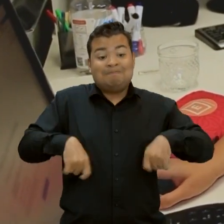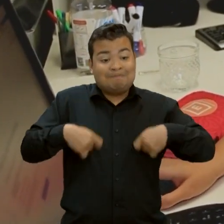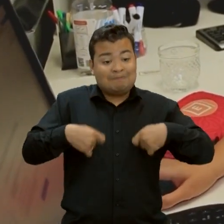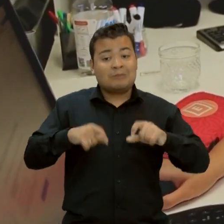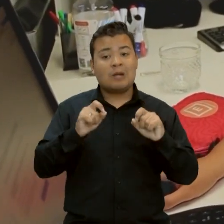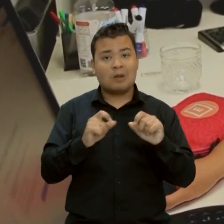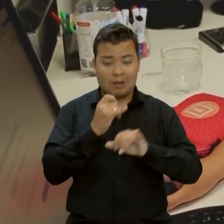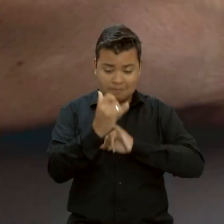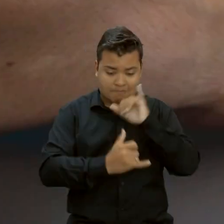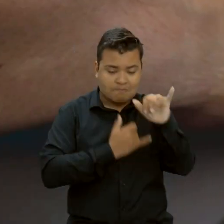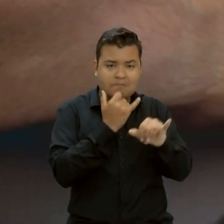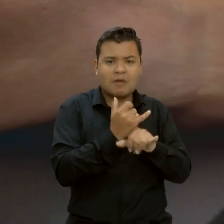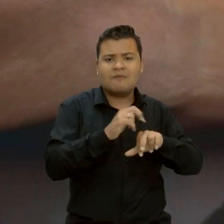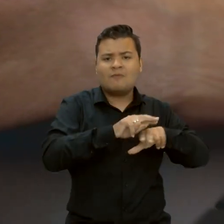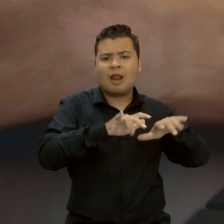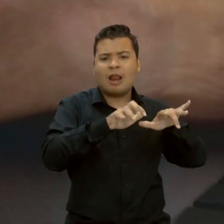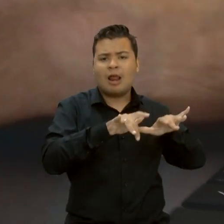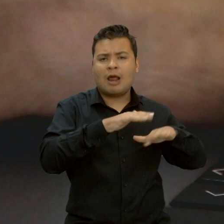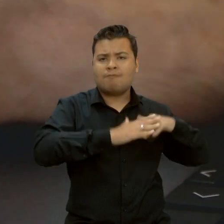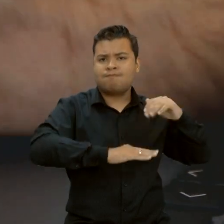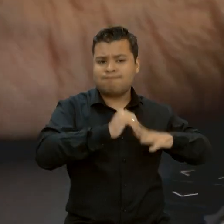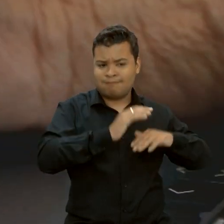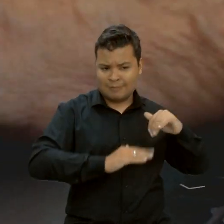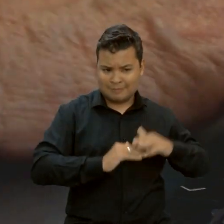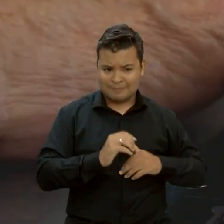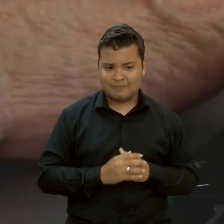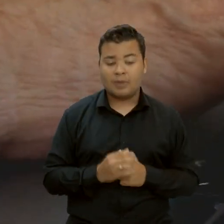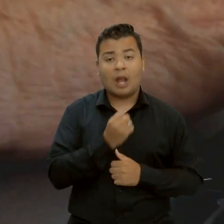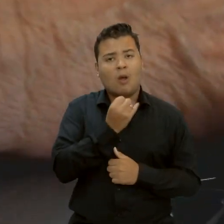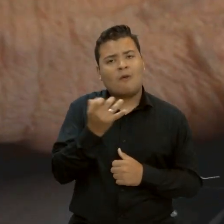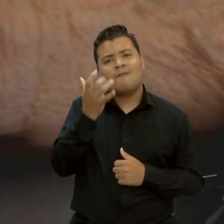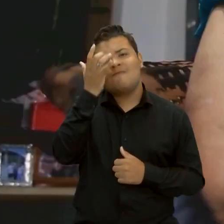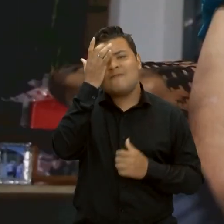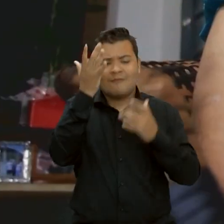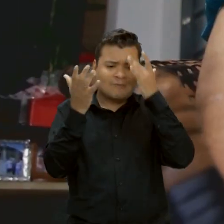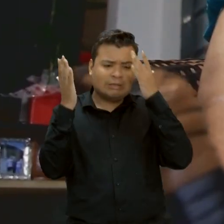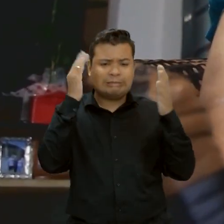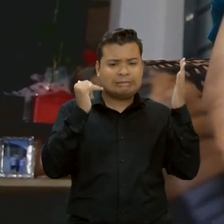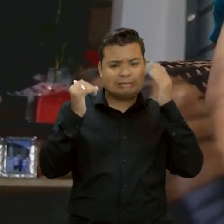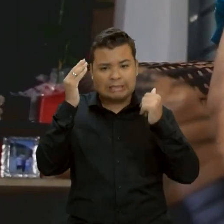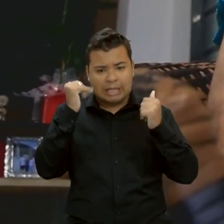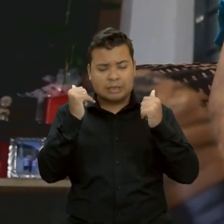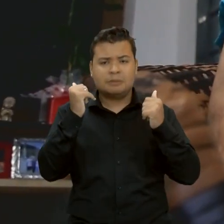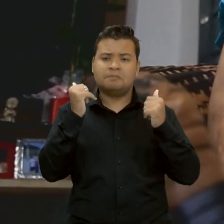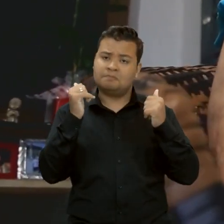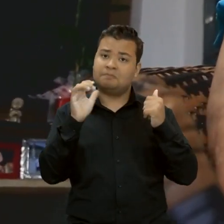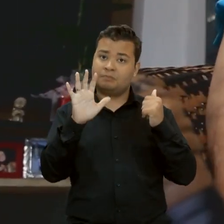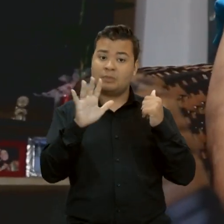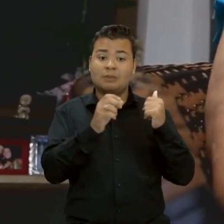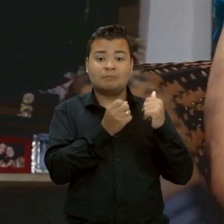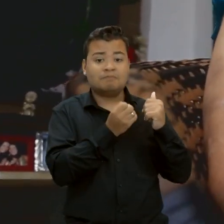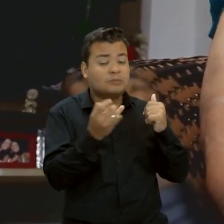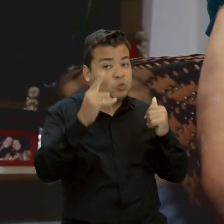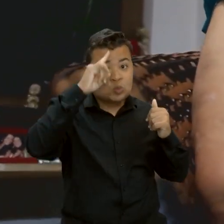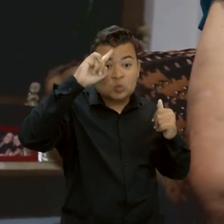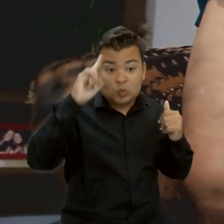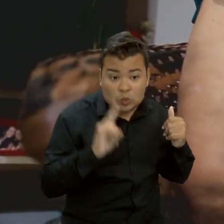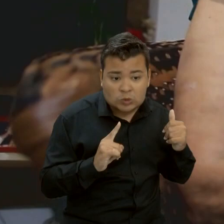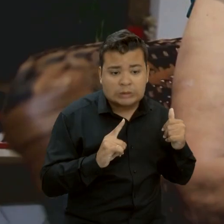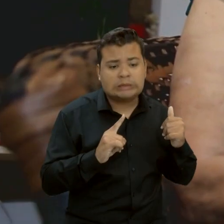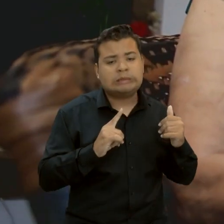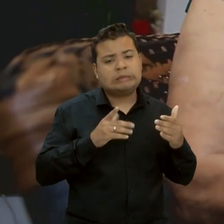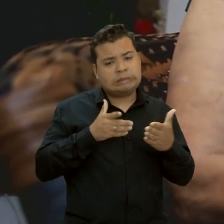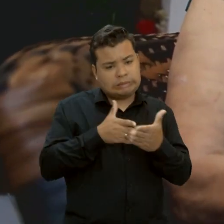Ferramentas virtuais para quem já tinha facilidade com o mundo digital O Desafio Foi diferente daqueles que ainda não